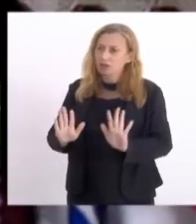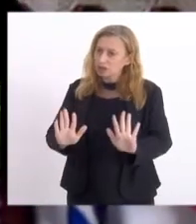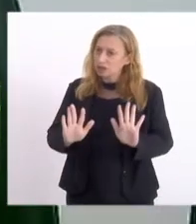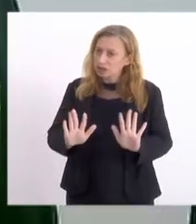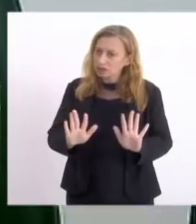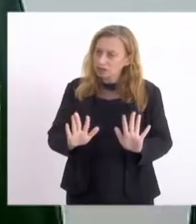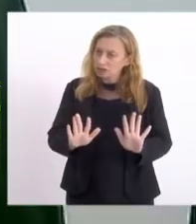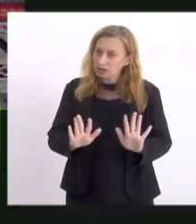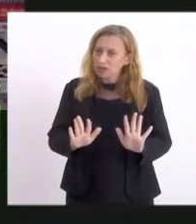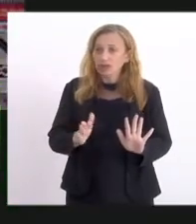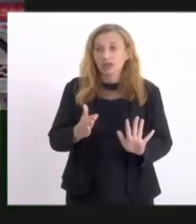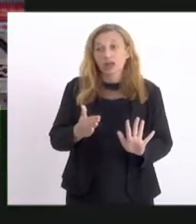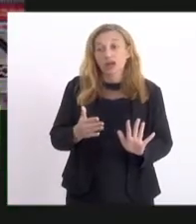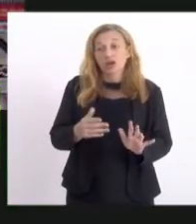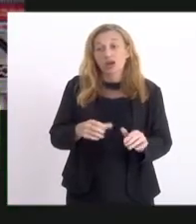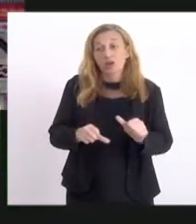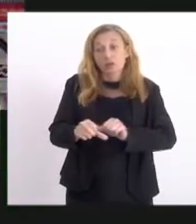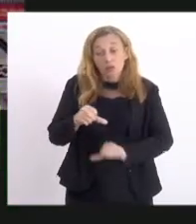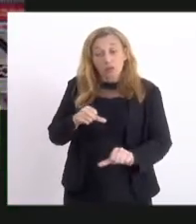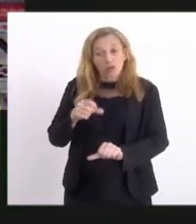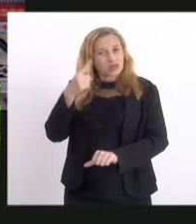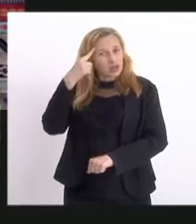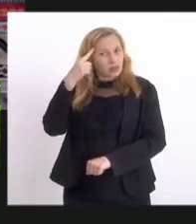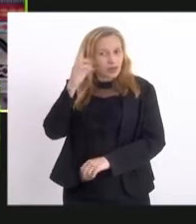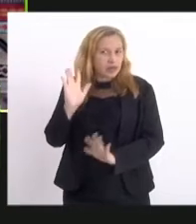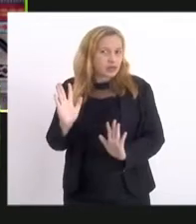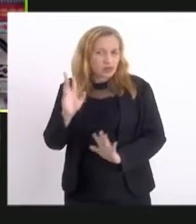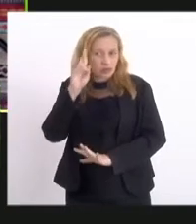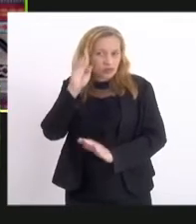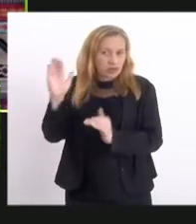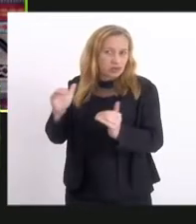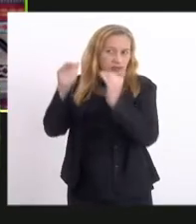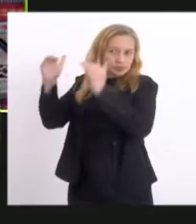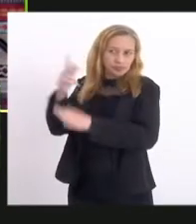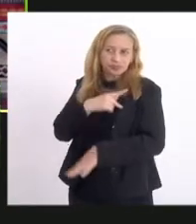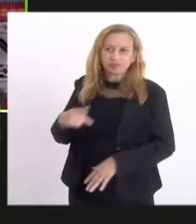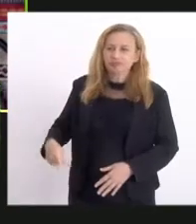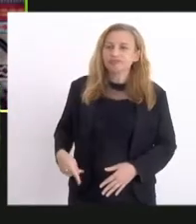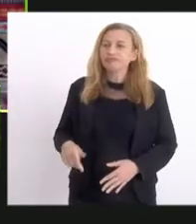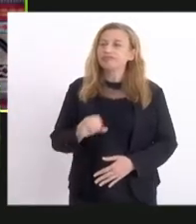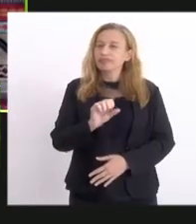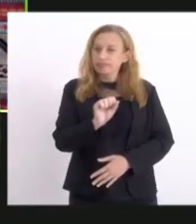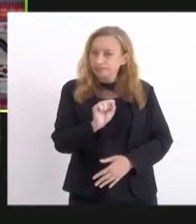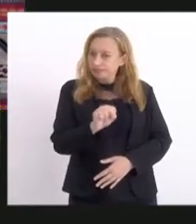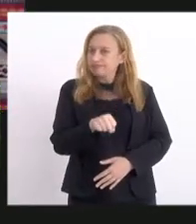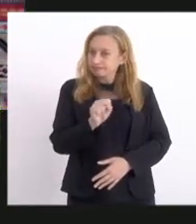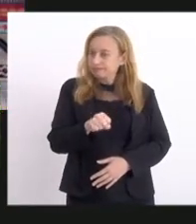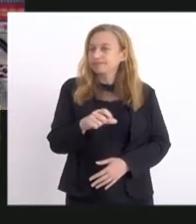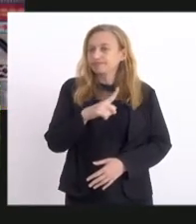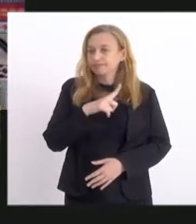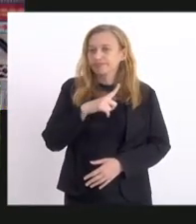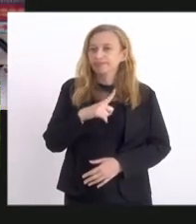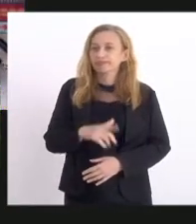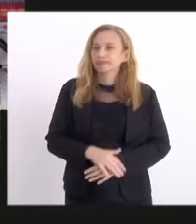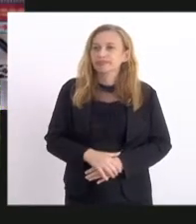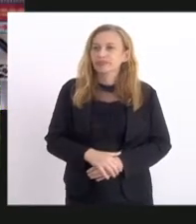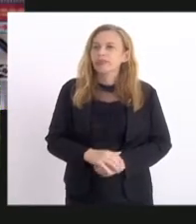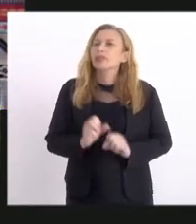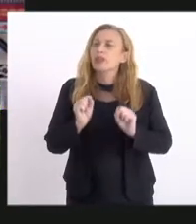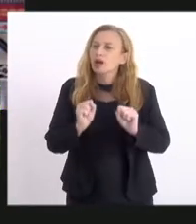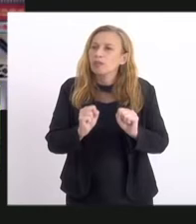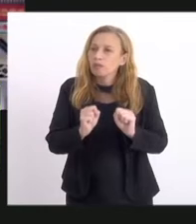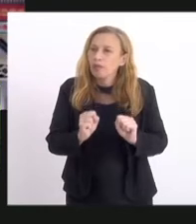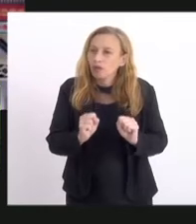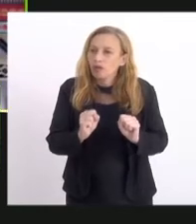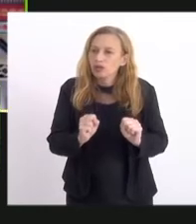eu entendo. De Vossa Excelência. Eu acho que há sim. Eu acho que há sim. A gente pode, inclusive,